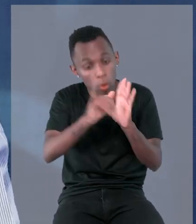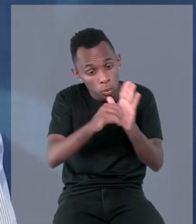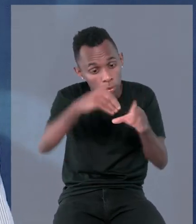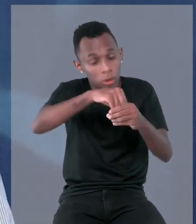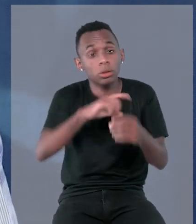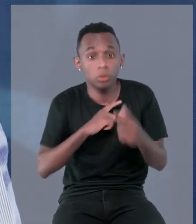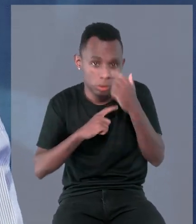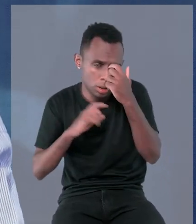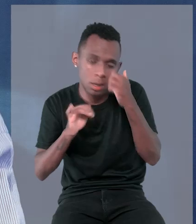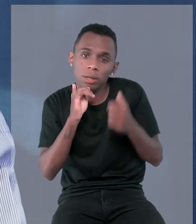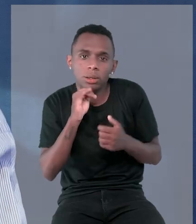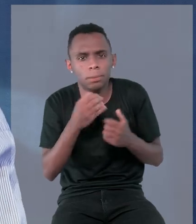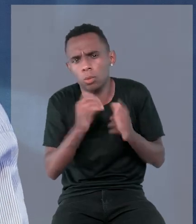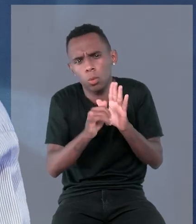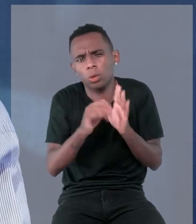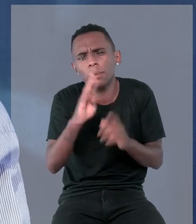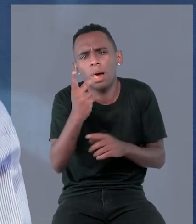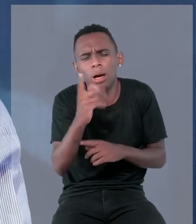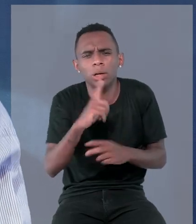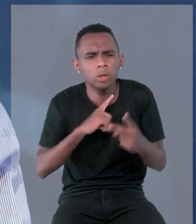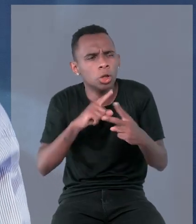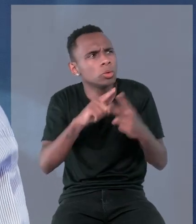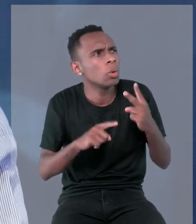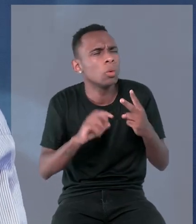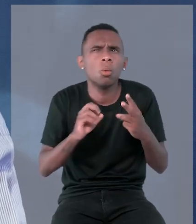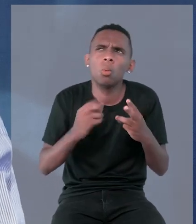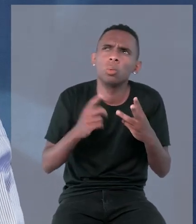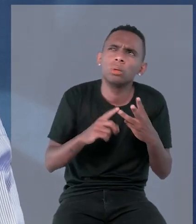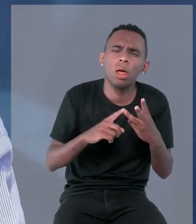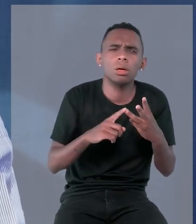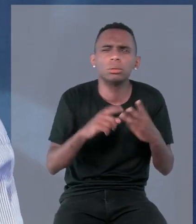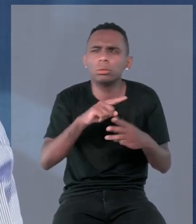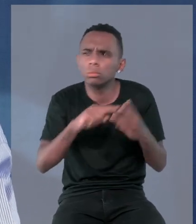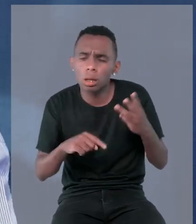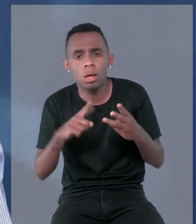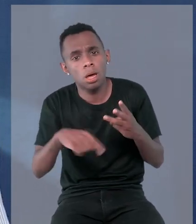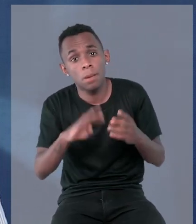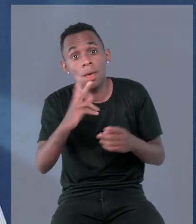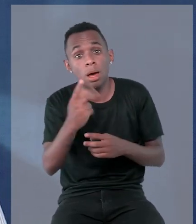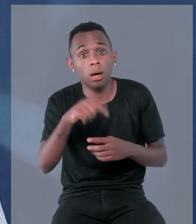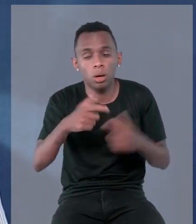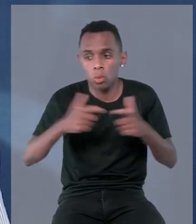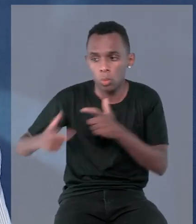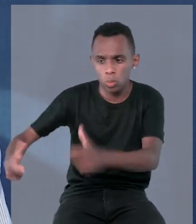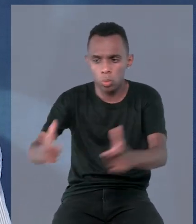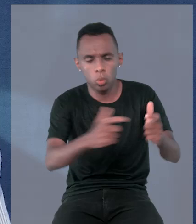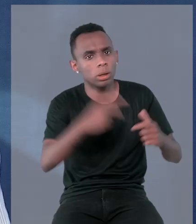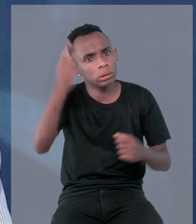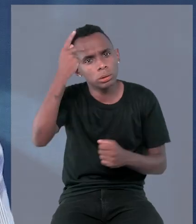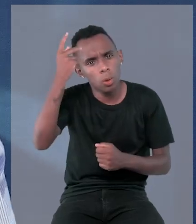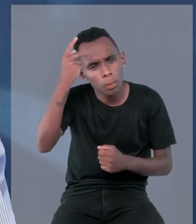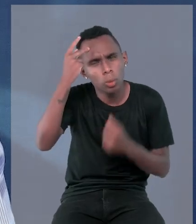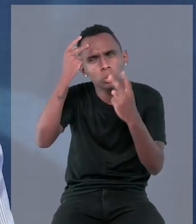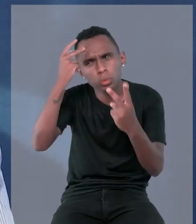no conto que você passa em Belo Horizonte. Se não me engano, acho que tem 2 ou 3 contos que passam em Belo Horizonte. Porque há uma variedade de espaços aí. São Paulo,